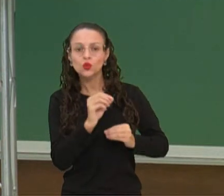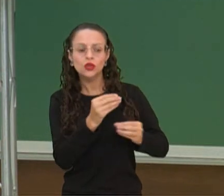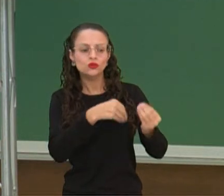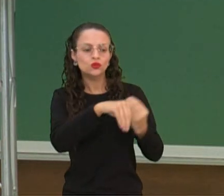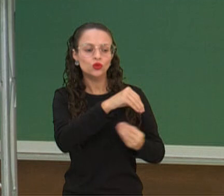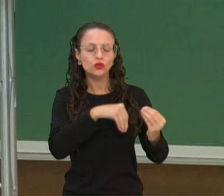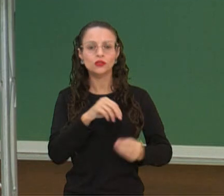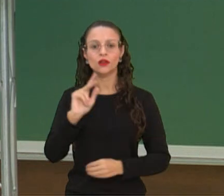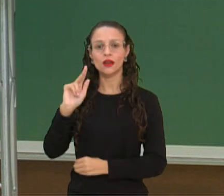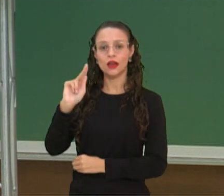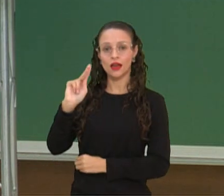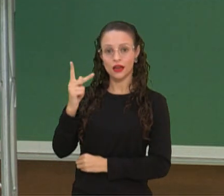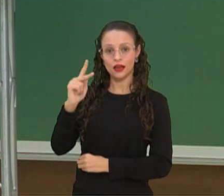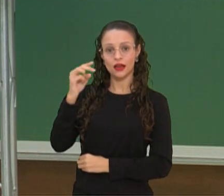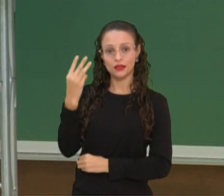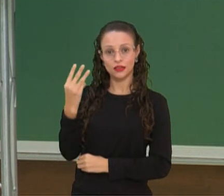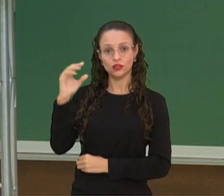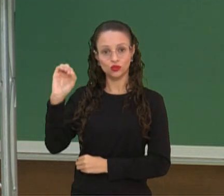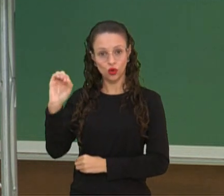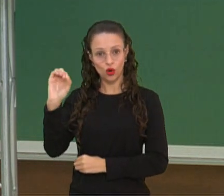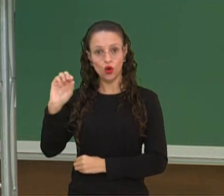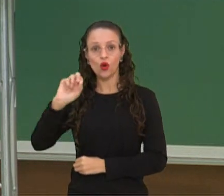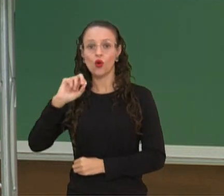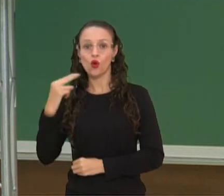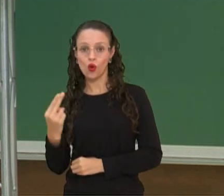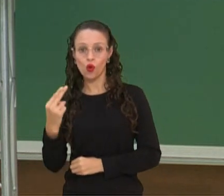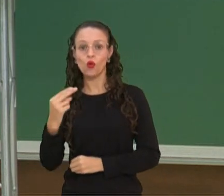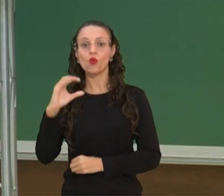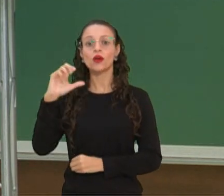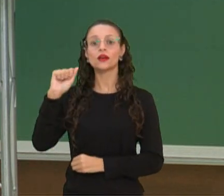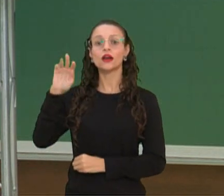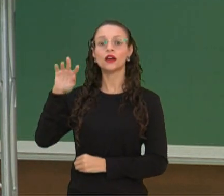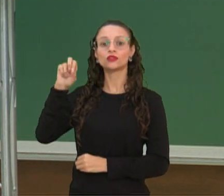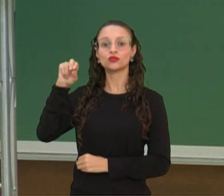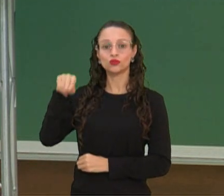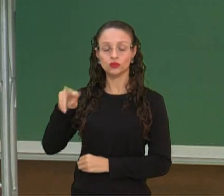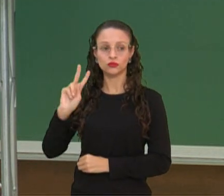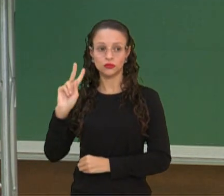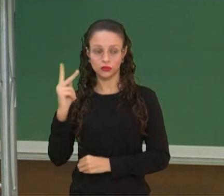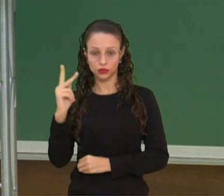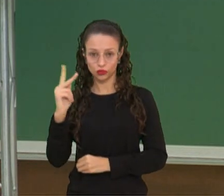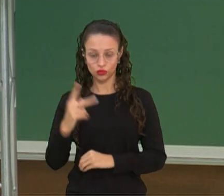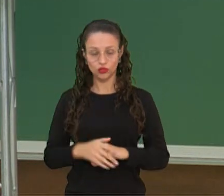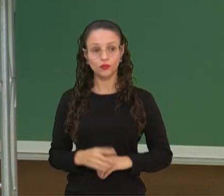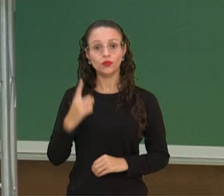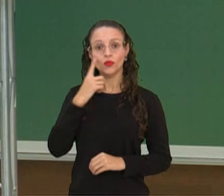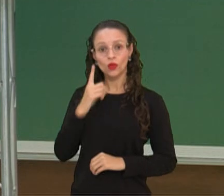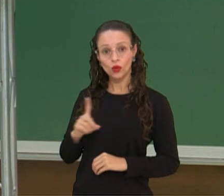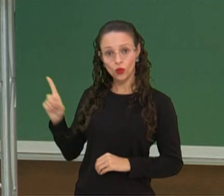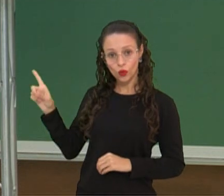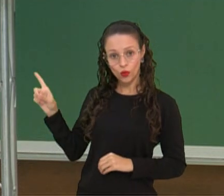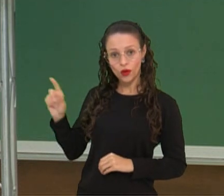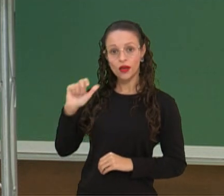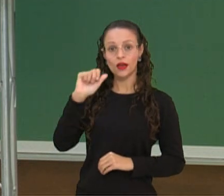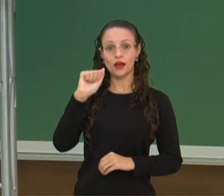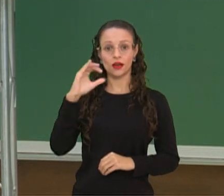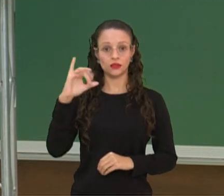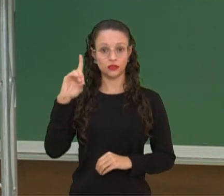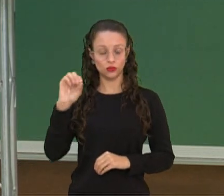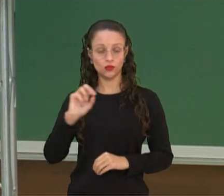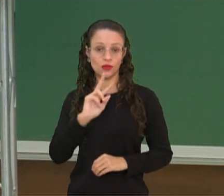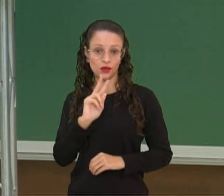cátions H3O ou o cátion hidrogênio. Então aqui a gente tem um ácido, que é o